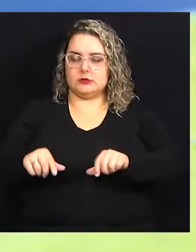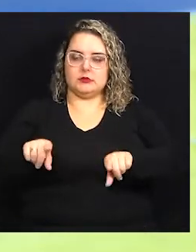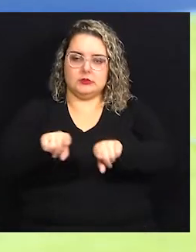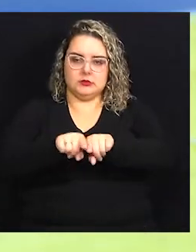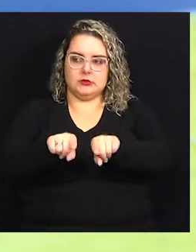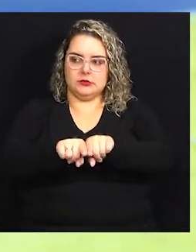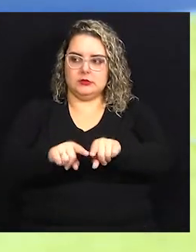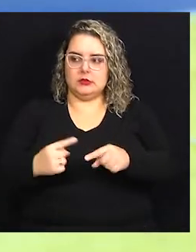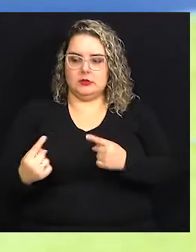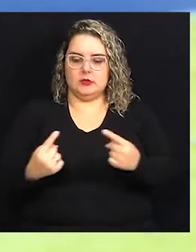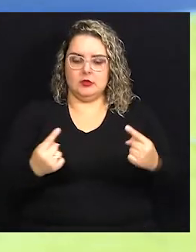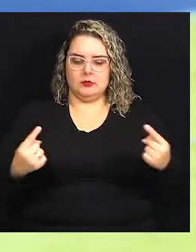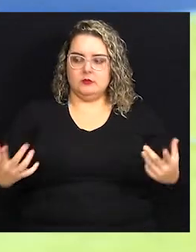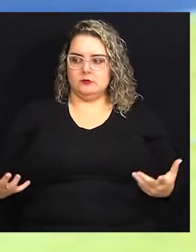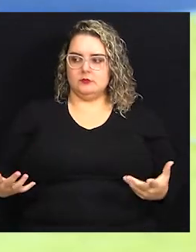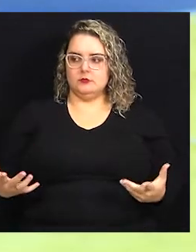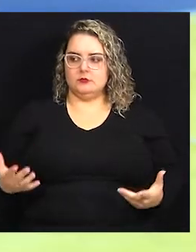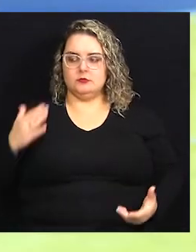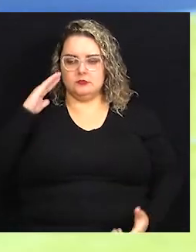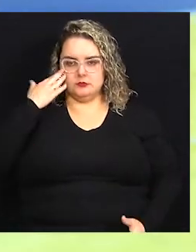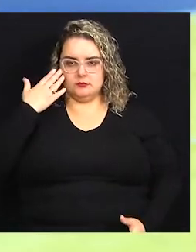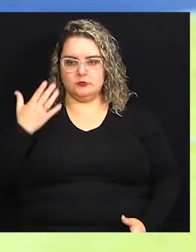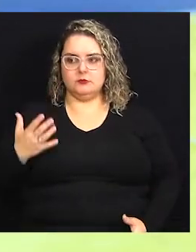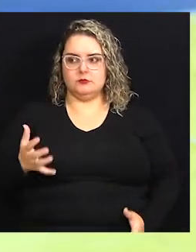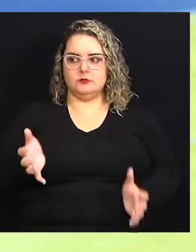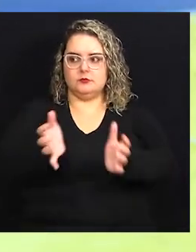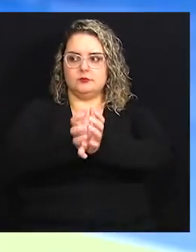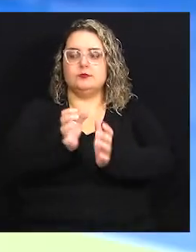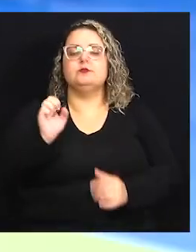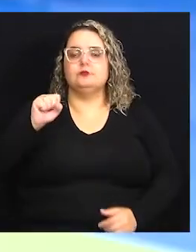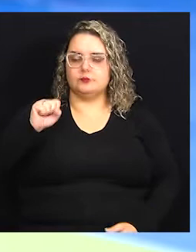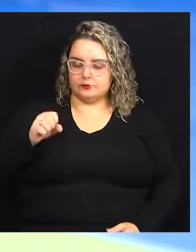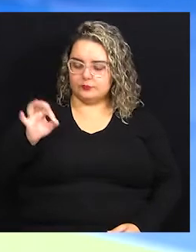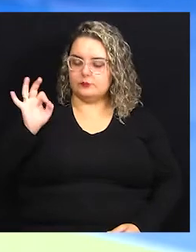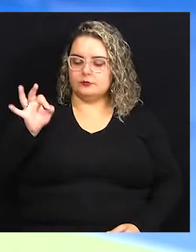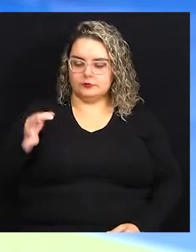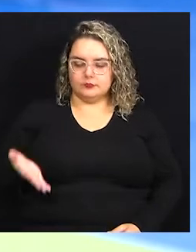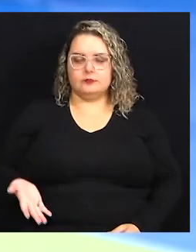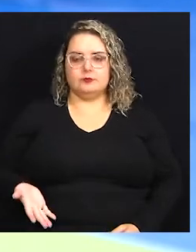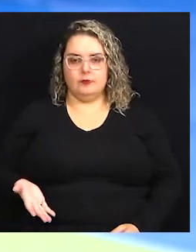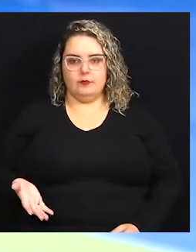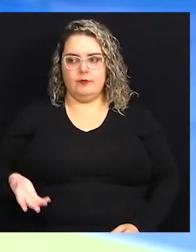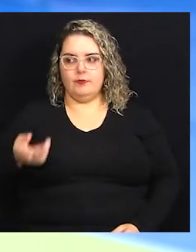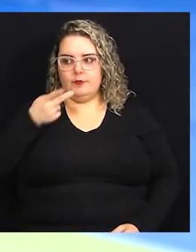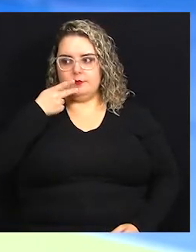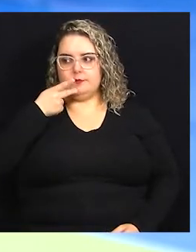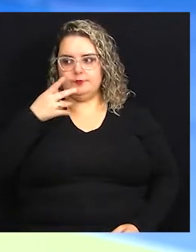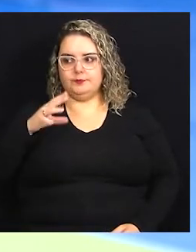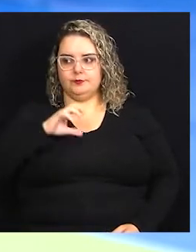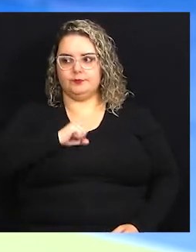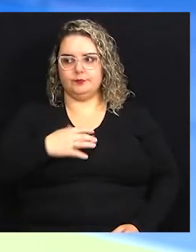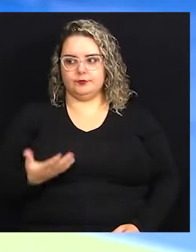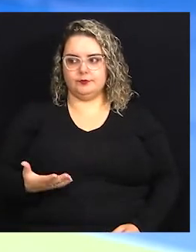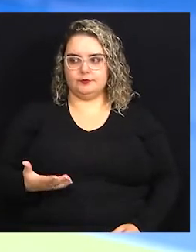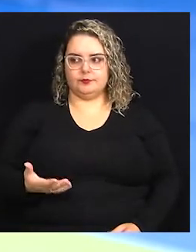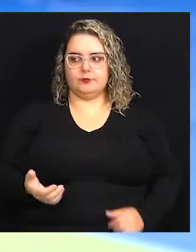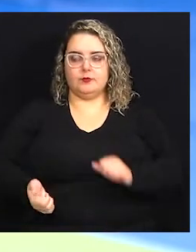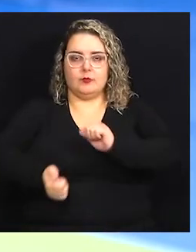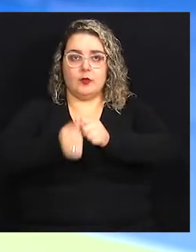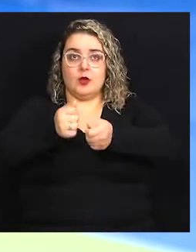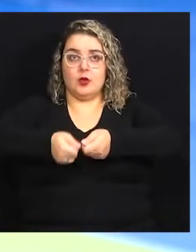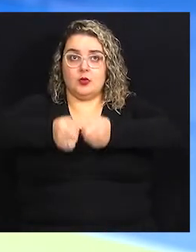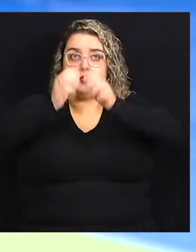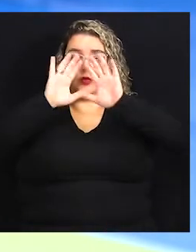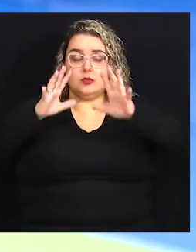também individualizado. Então entendendo a sua equipe. Isso mesmo, Gabriel. Então eu gosto de falar assim, o esporte... Voleibol é um